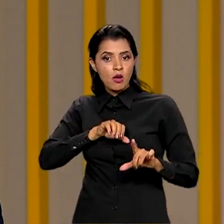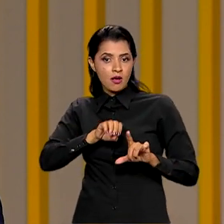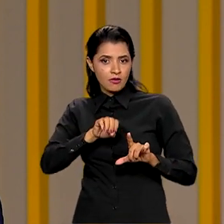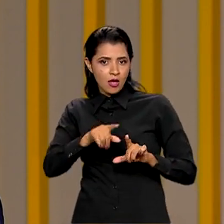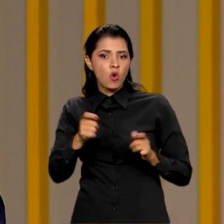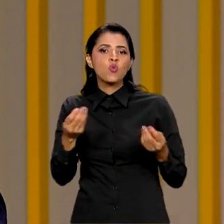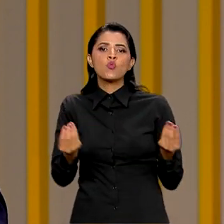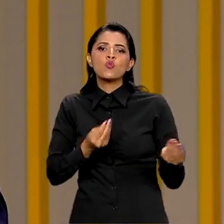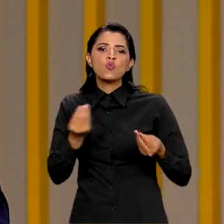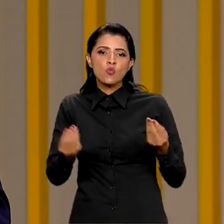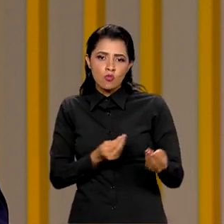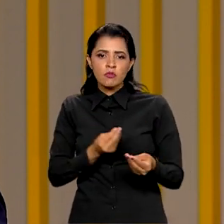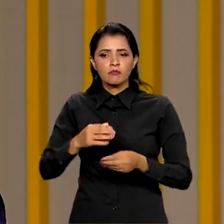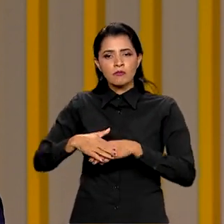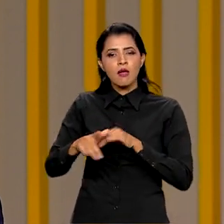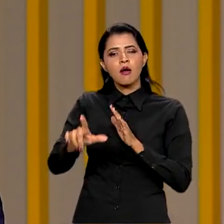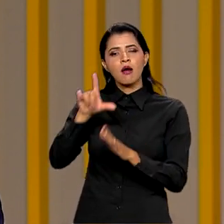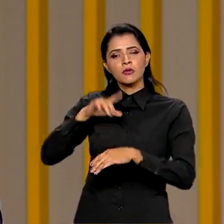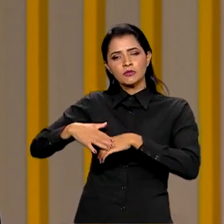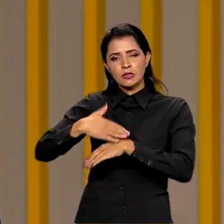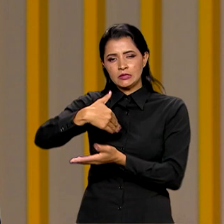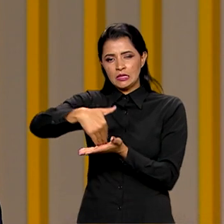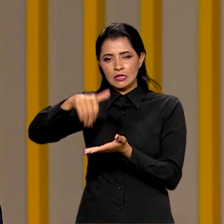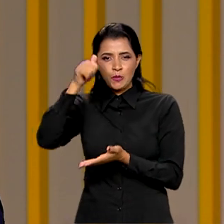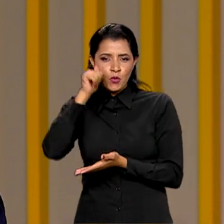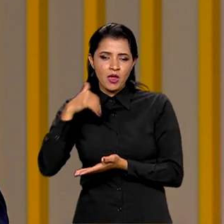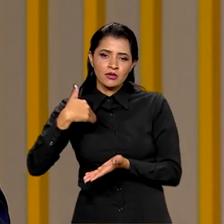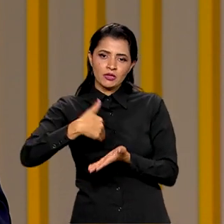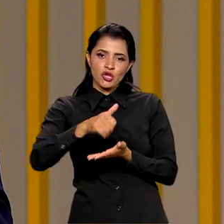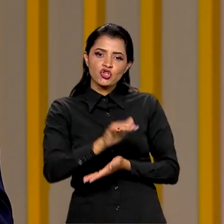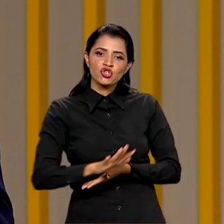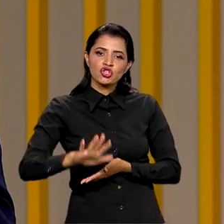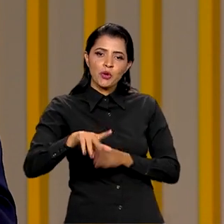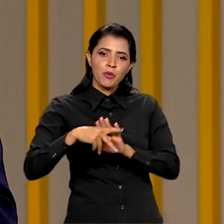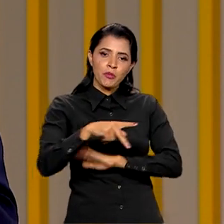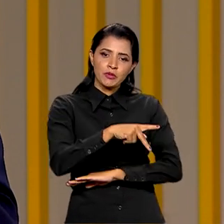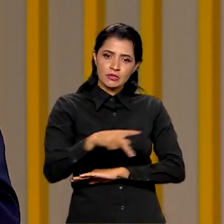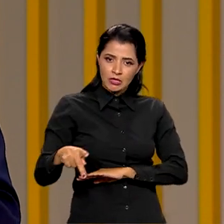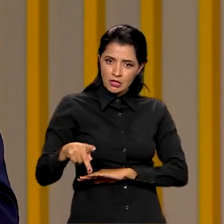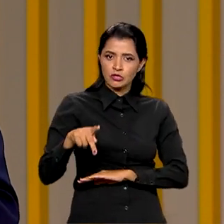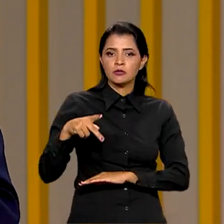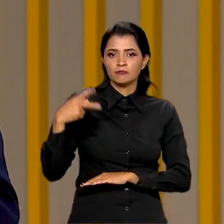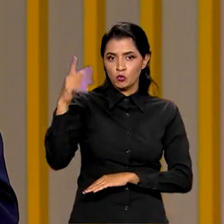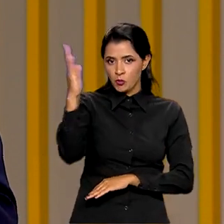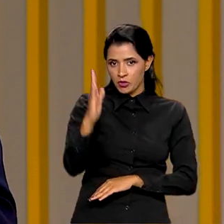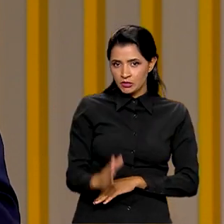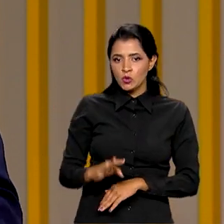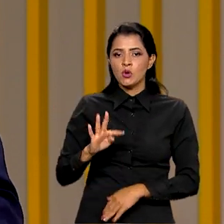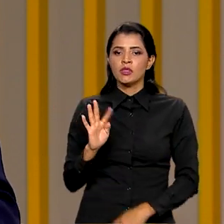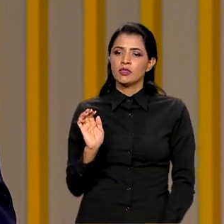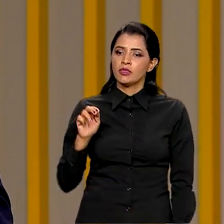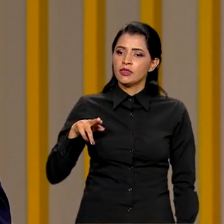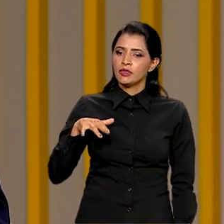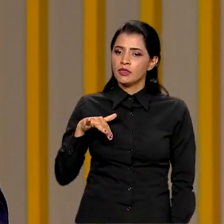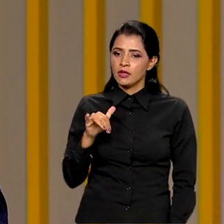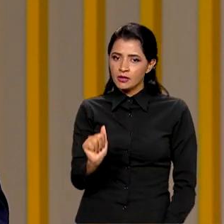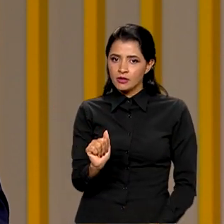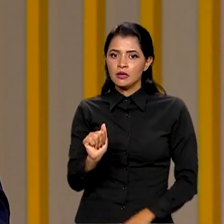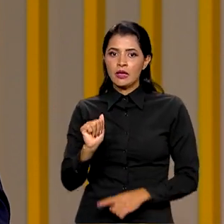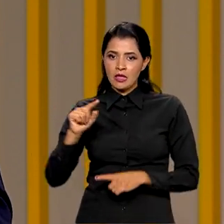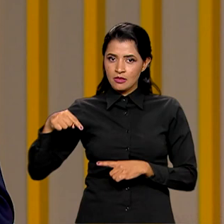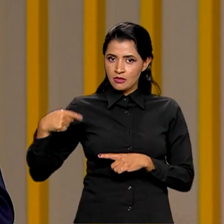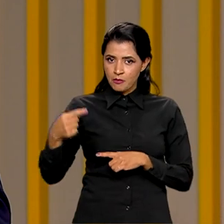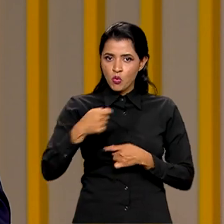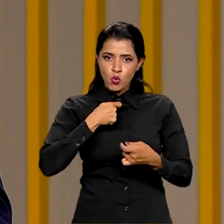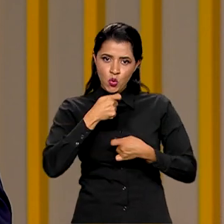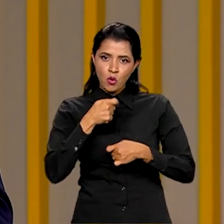com a secretária executiva adjunta da Secretaria-Geral da Presidência da República, Tânia de Oliveira, que logo depois da